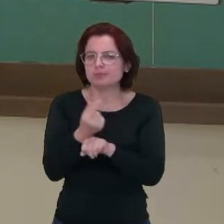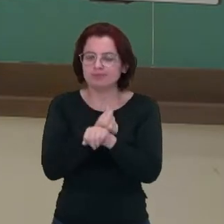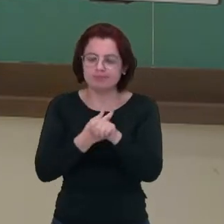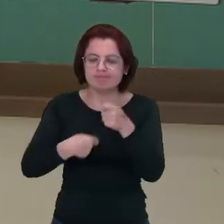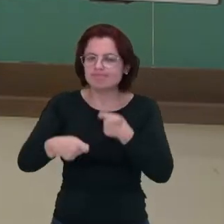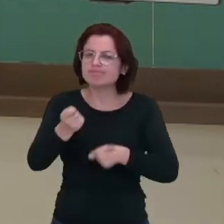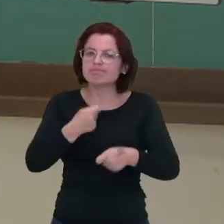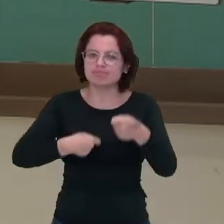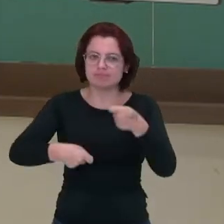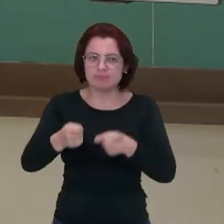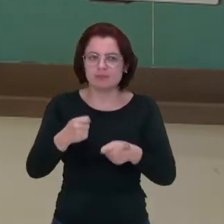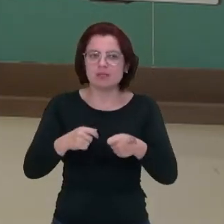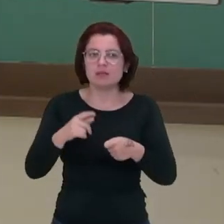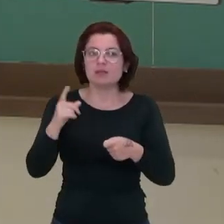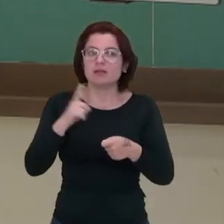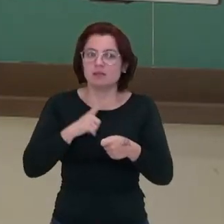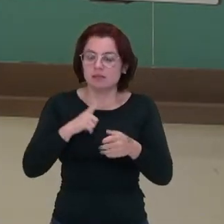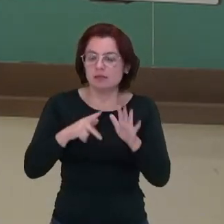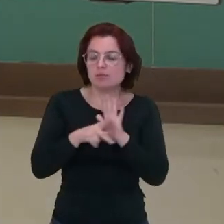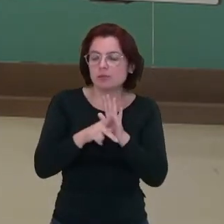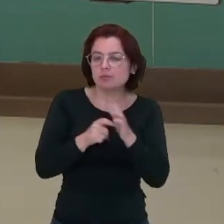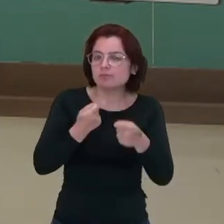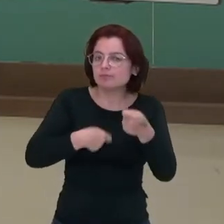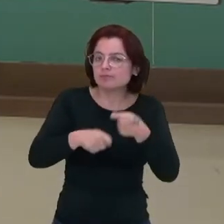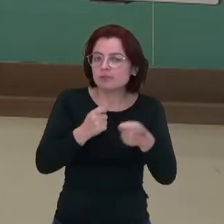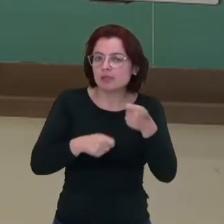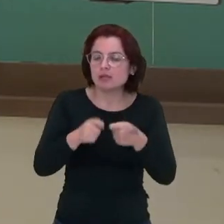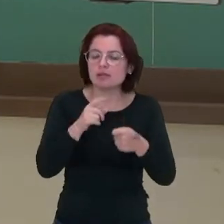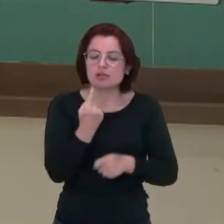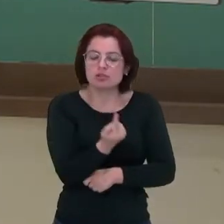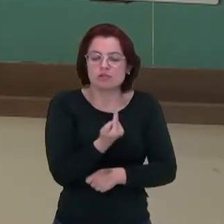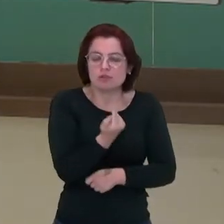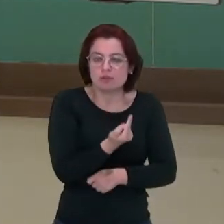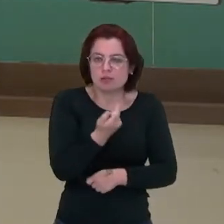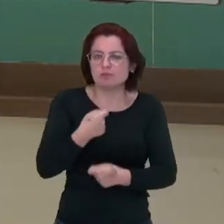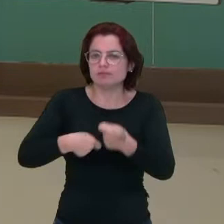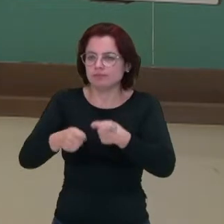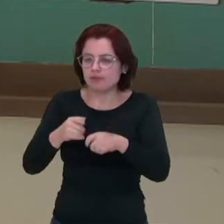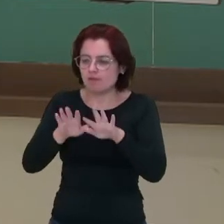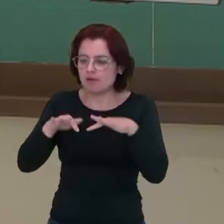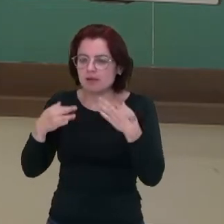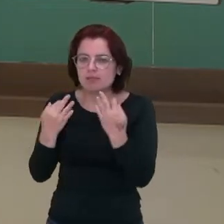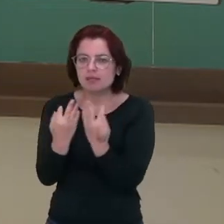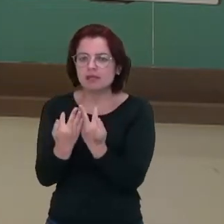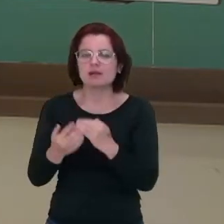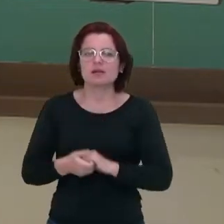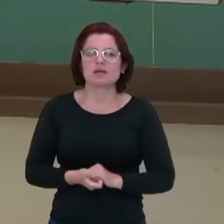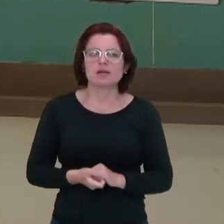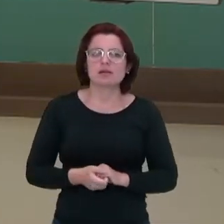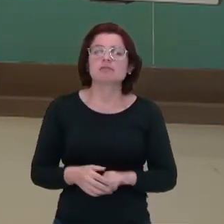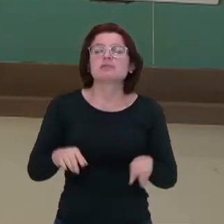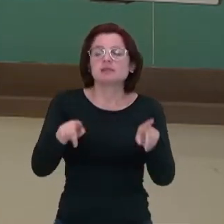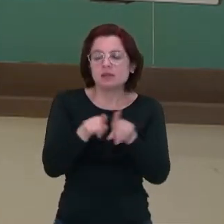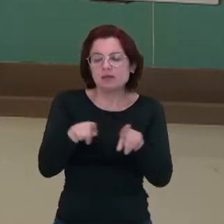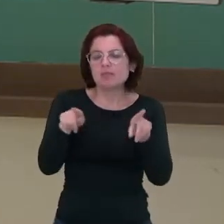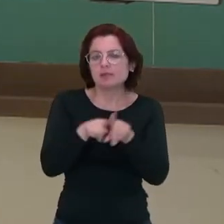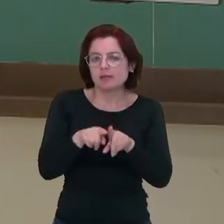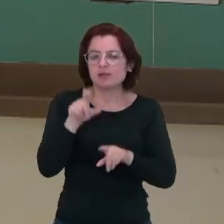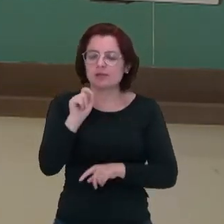orçamento individual, quer num orçamento familiar ou num orçamento também